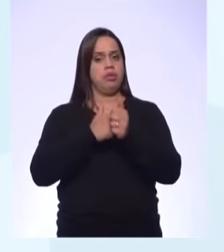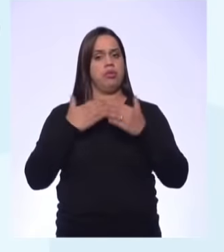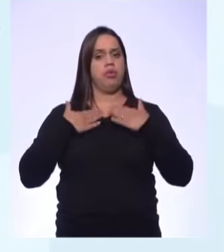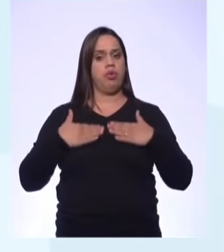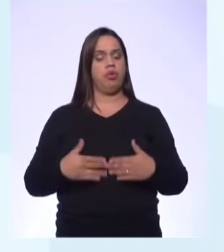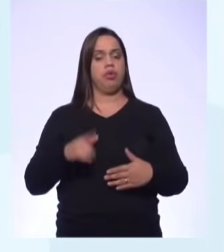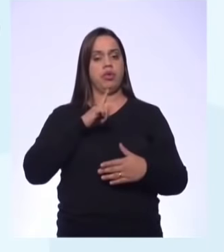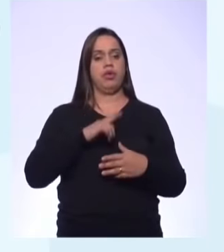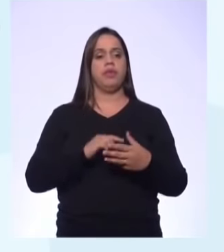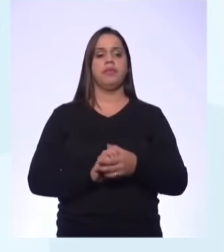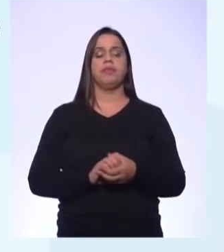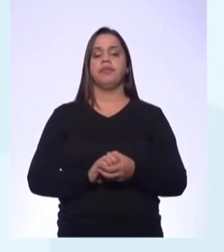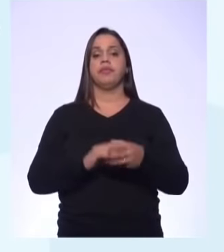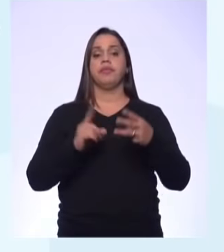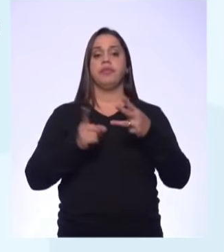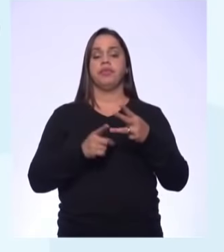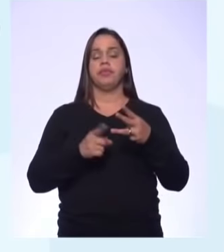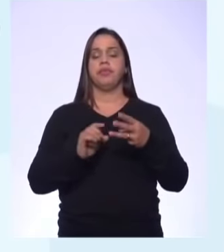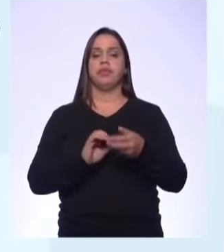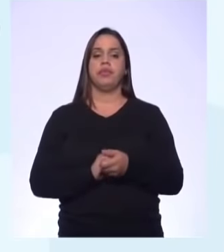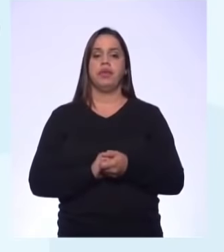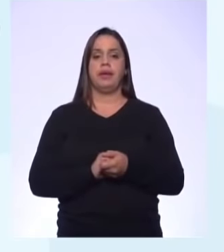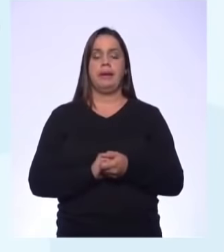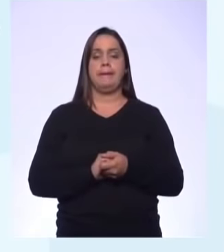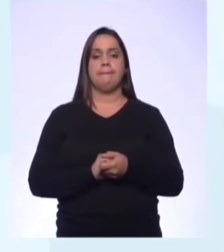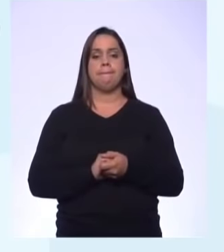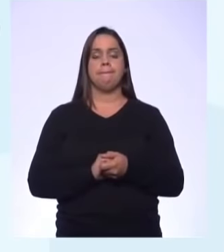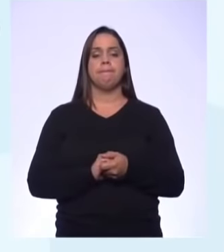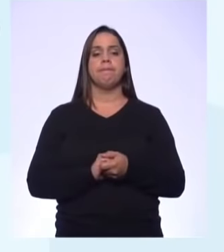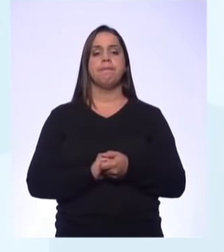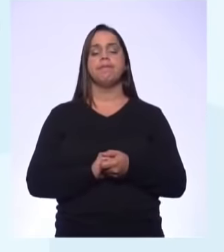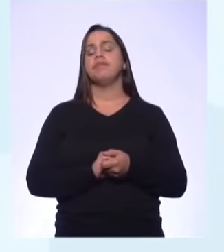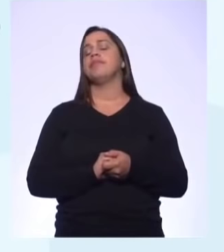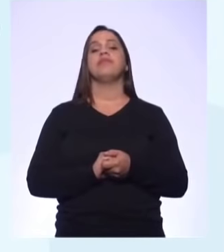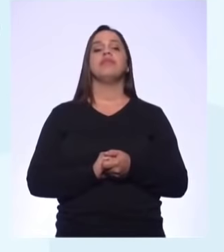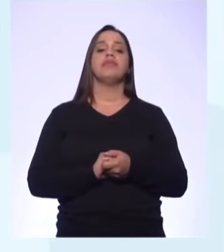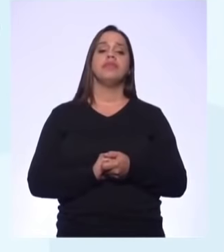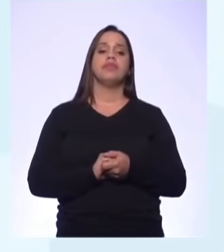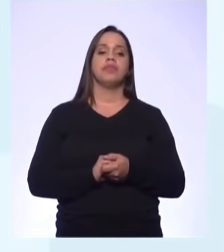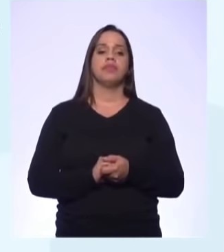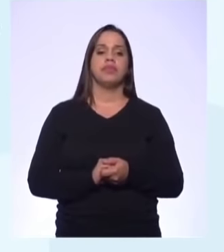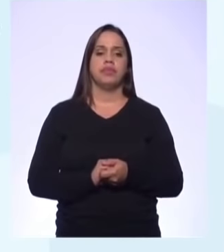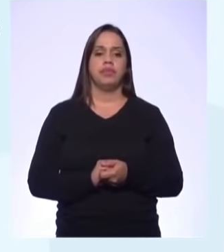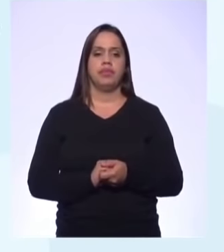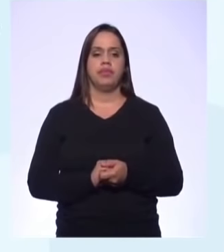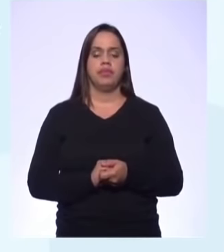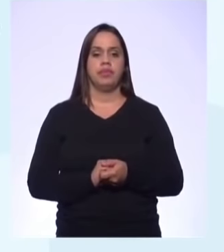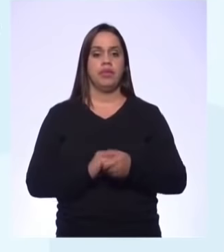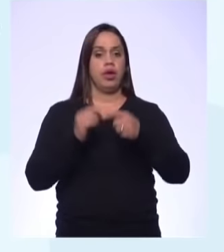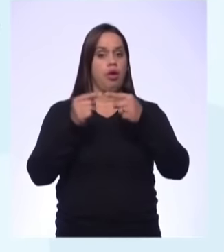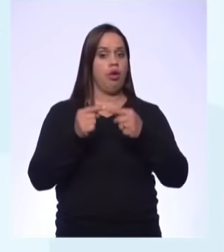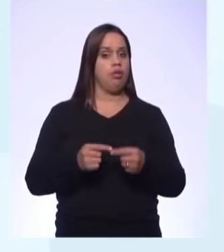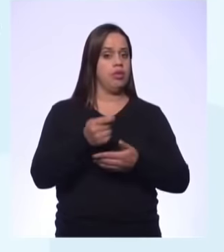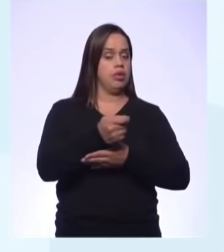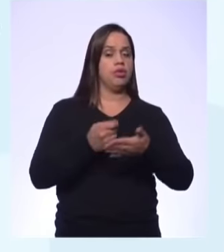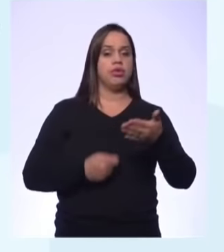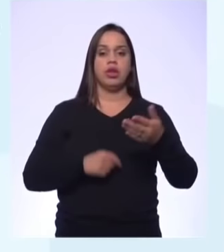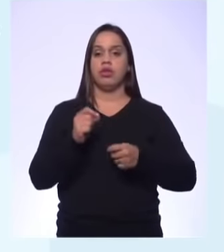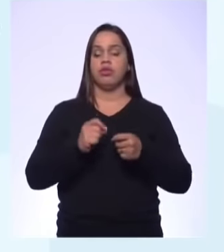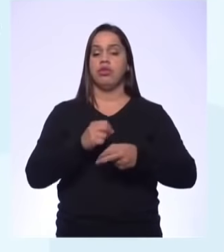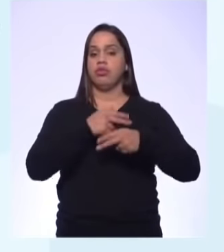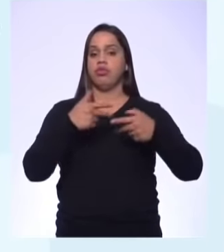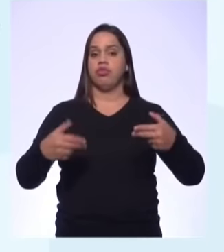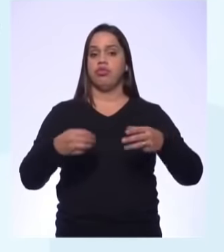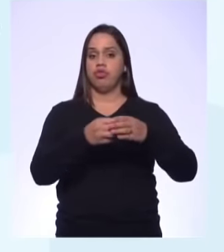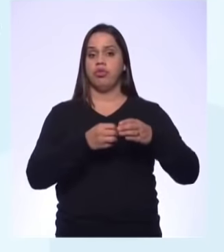formado? According to the text, what types of cells can be found in the human body? De acordo com o texto, que tipos de